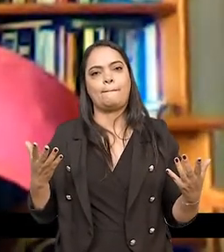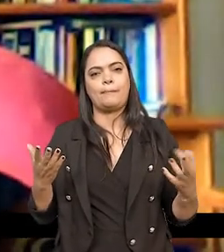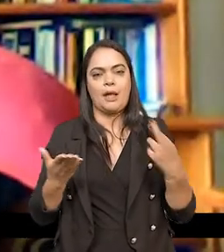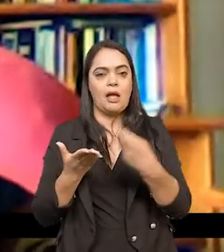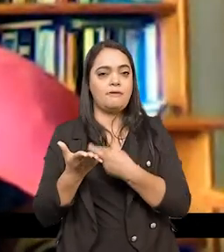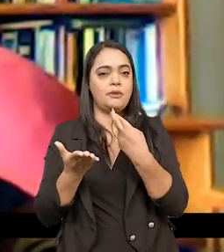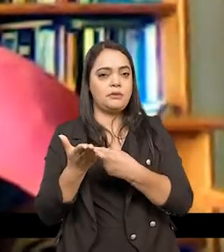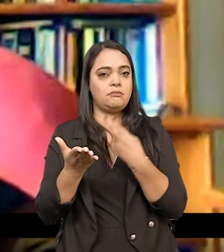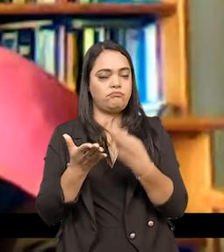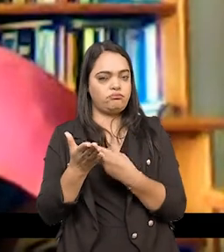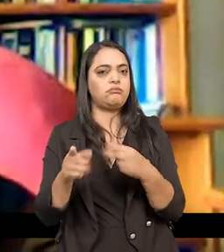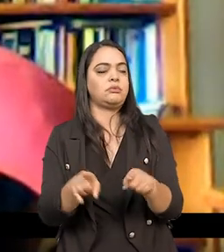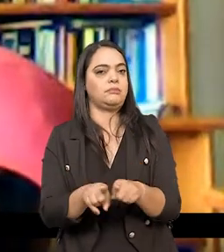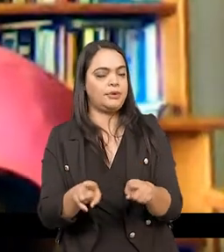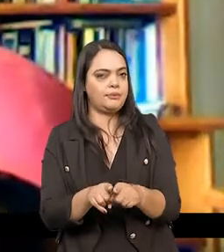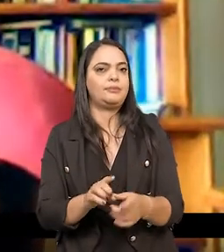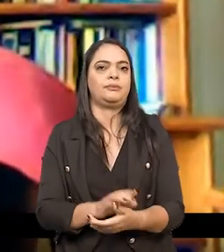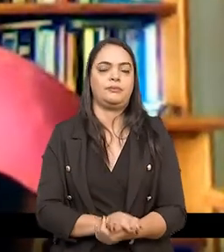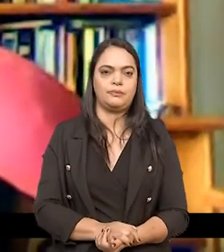as revistas, né?